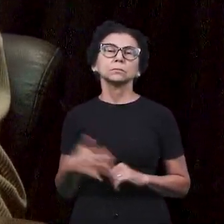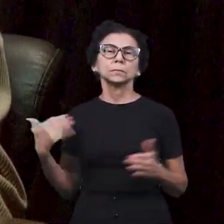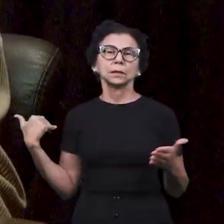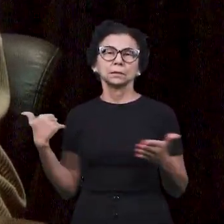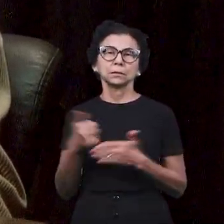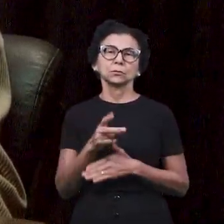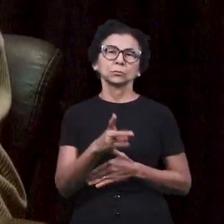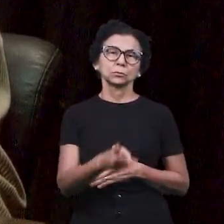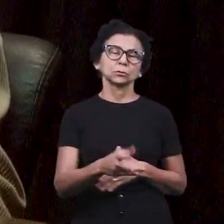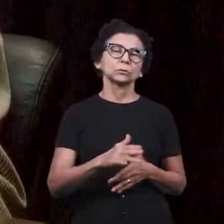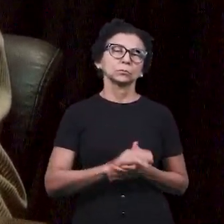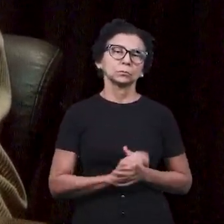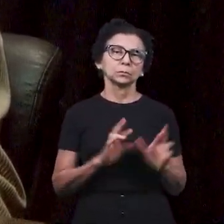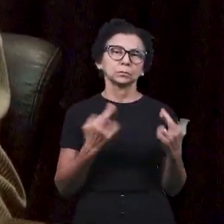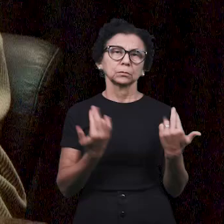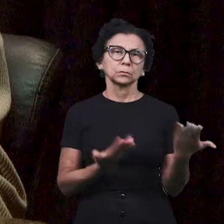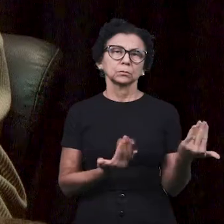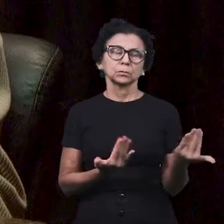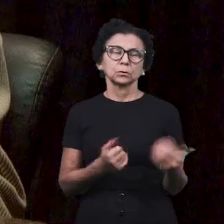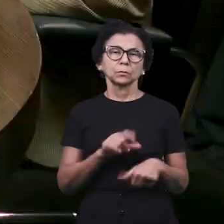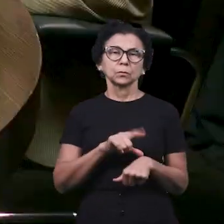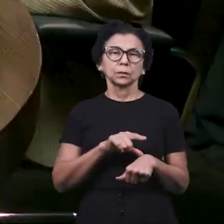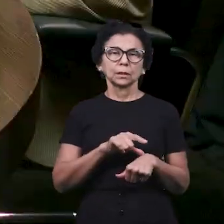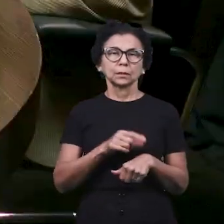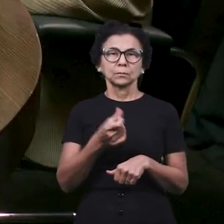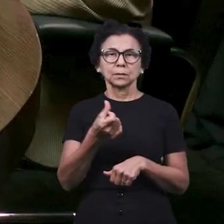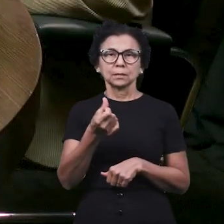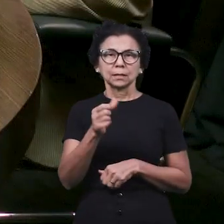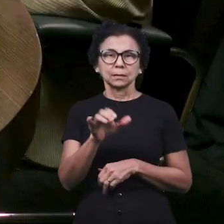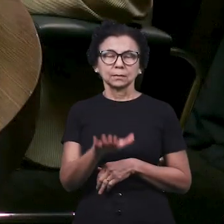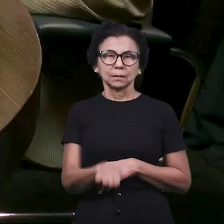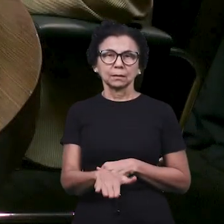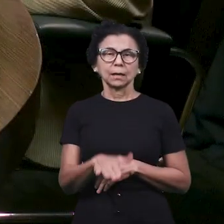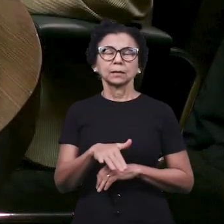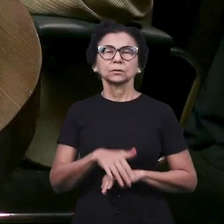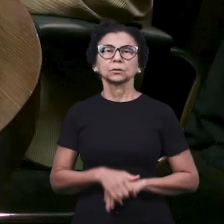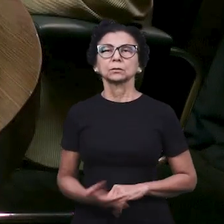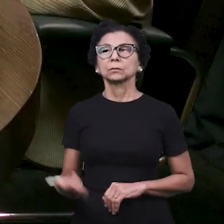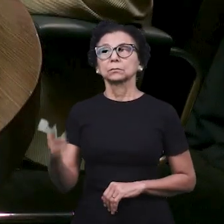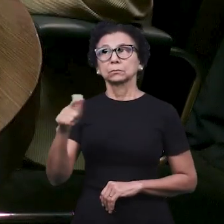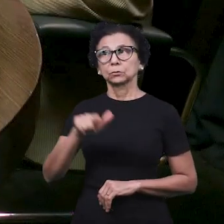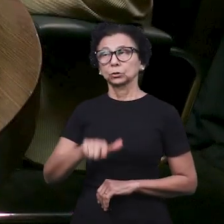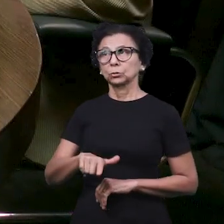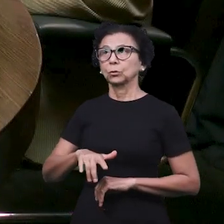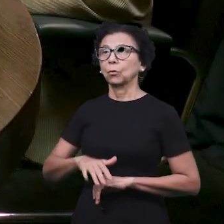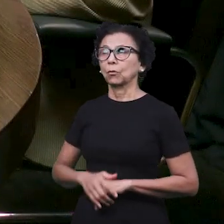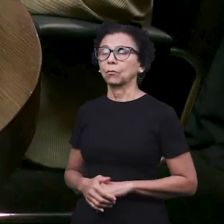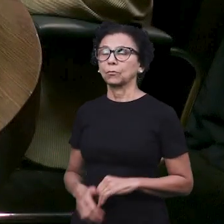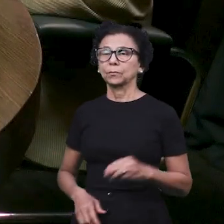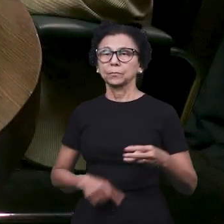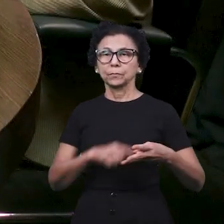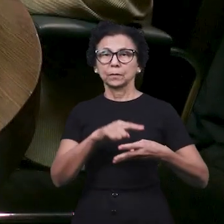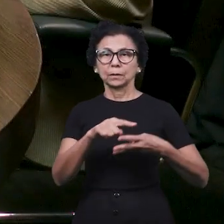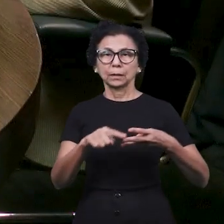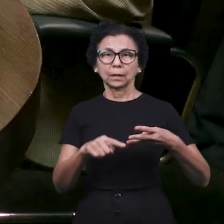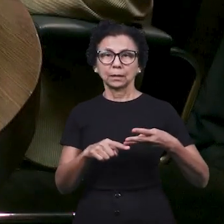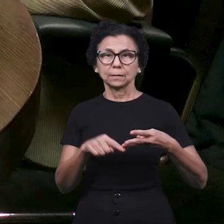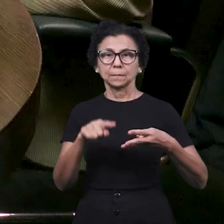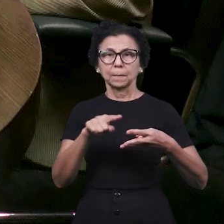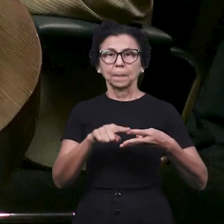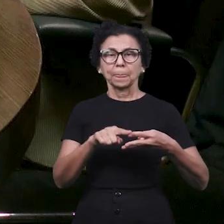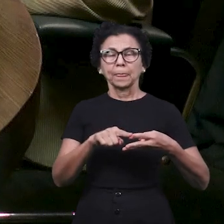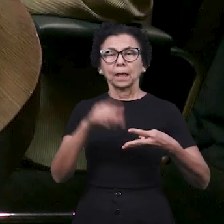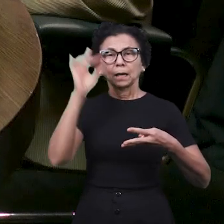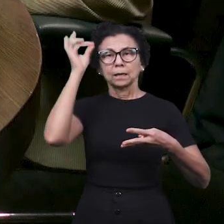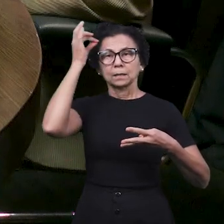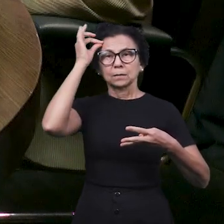de jovens às 18 horas. Então, nós reforçando, né? Nós temos a vida espiritual, que é